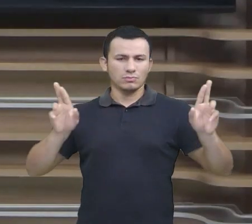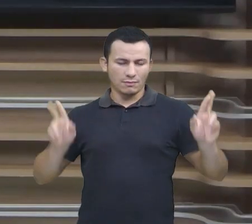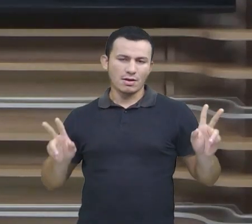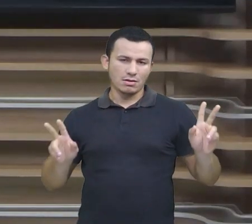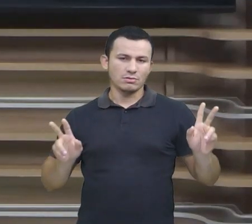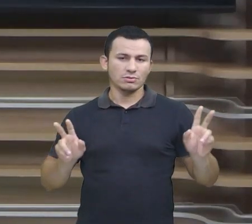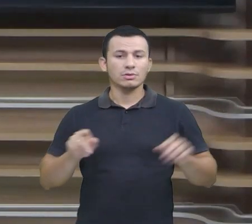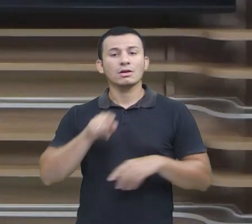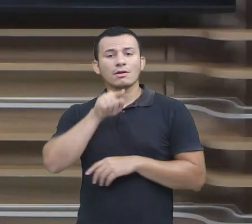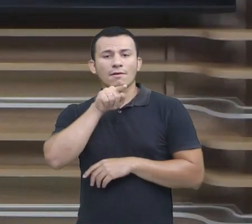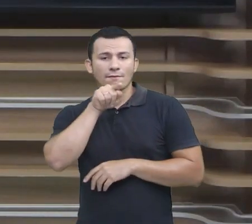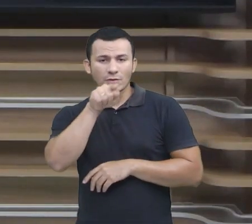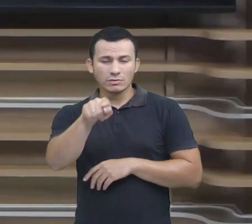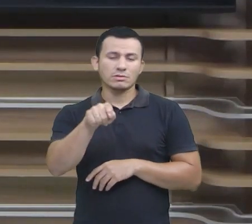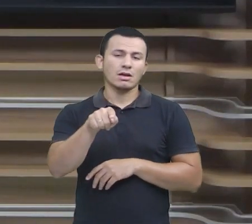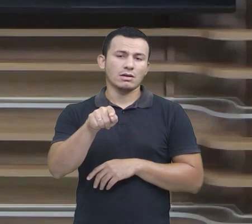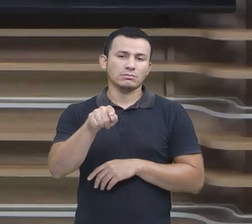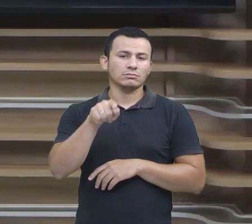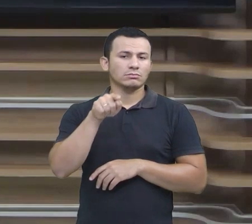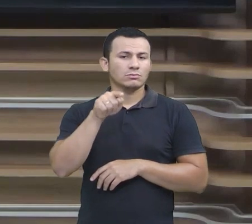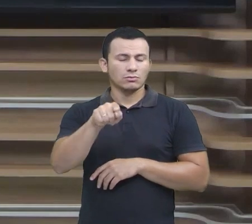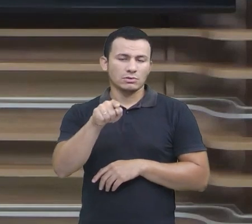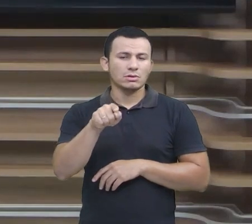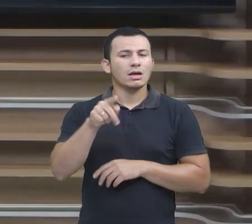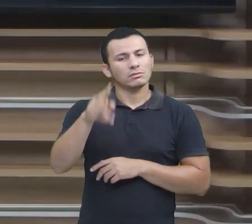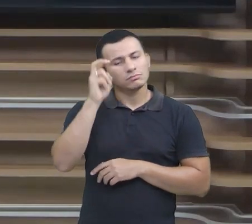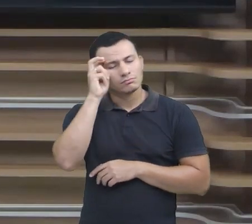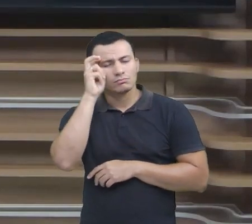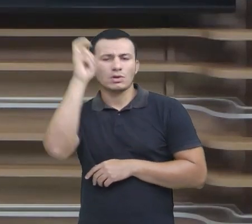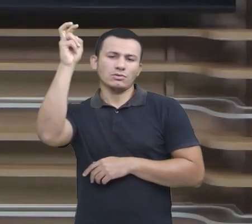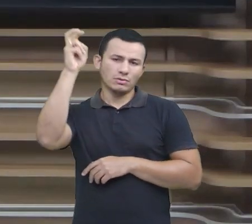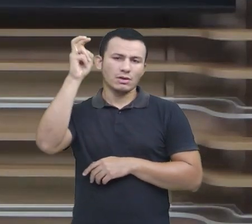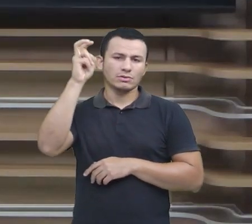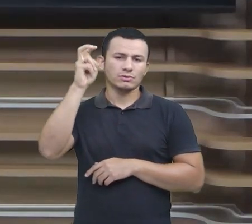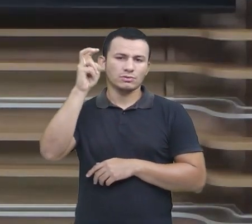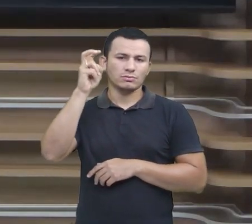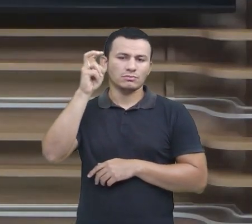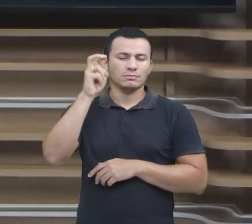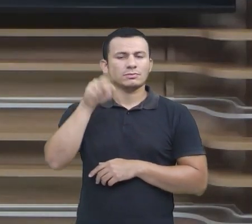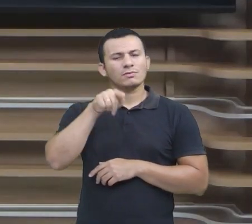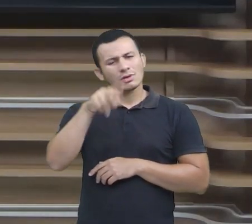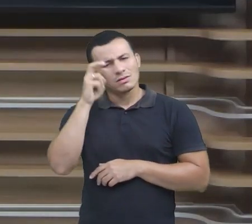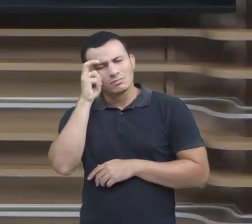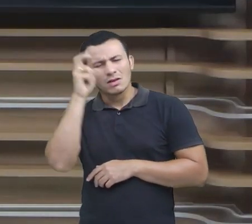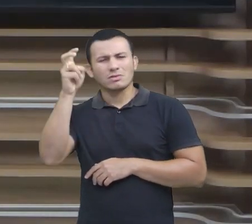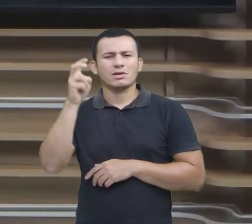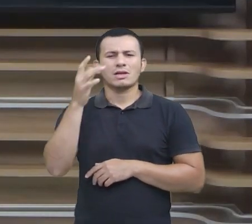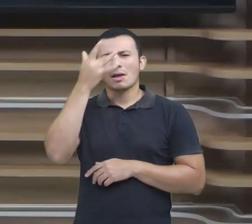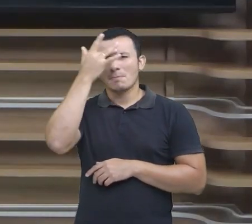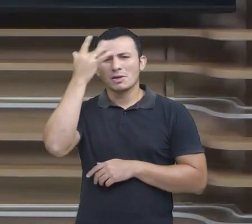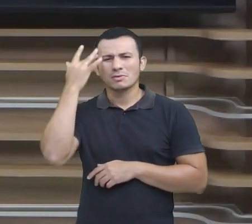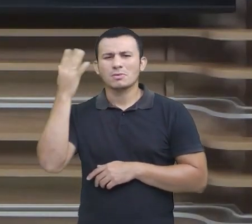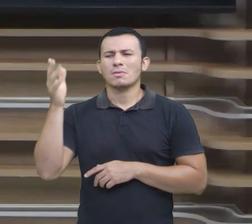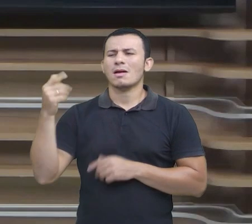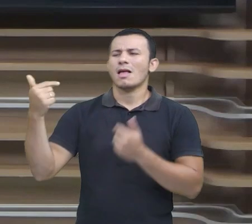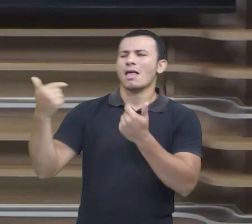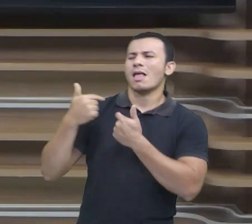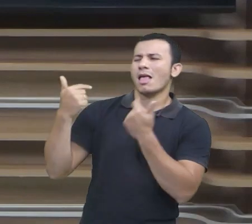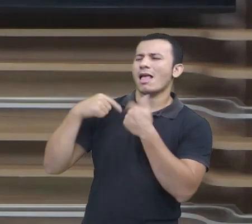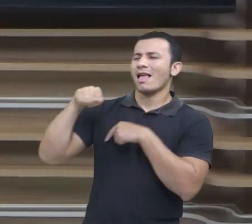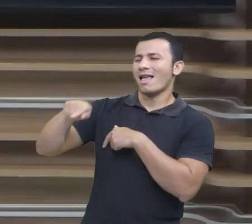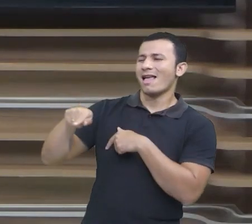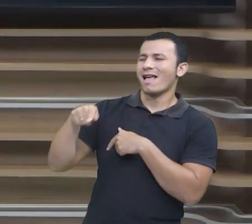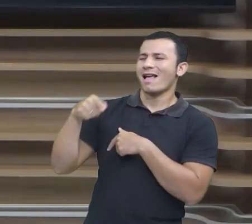criança, você sim, você é muito inteligente. Nunca deixe que ninguém diga que você não é